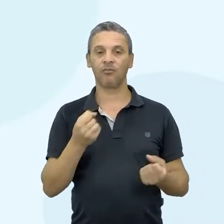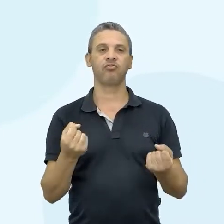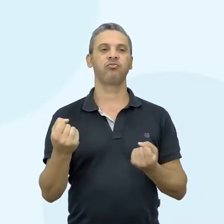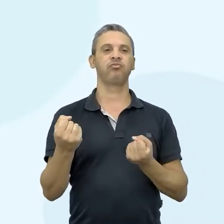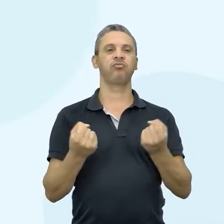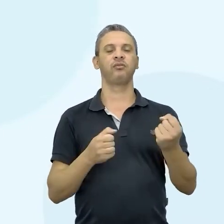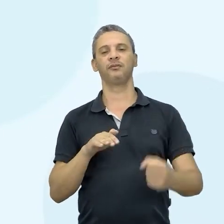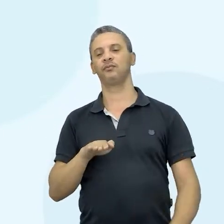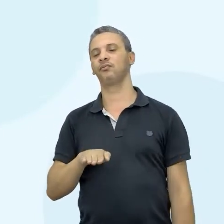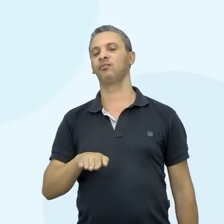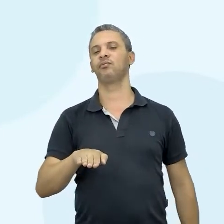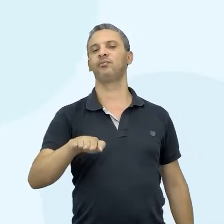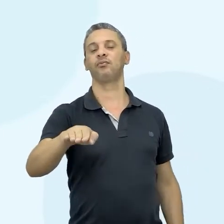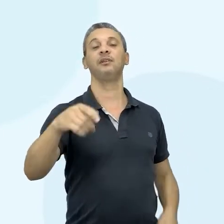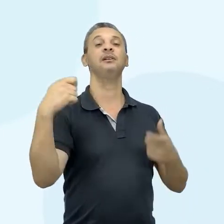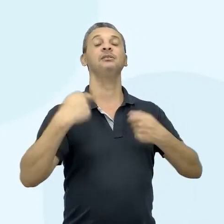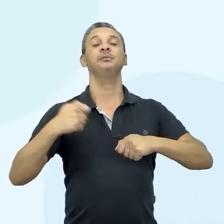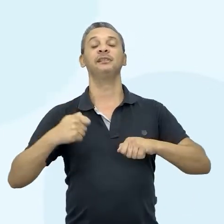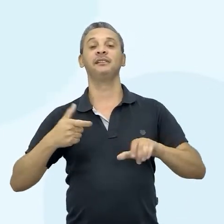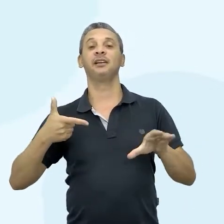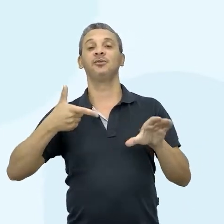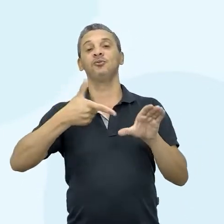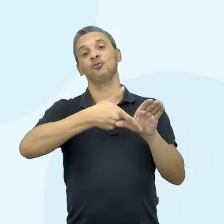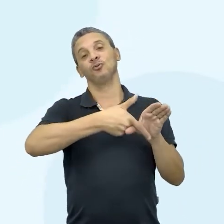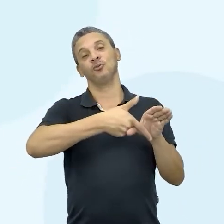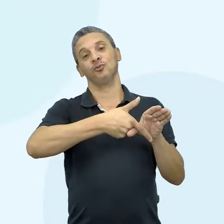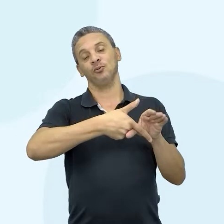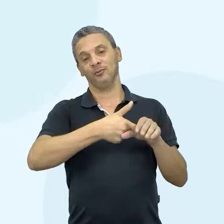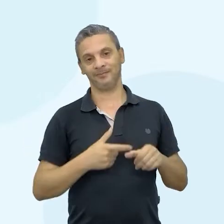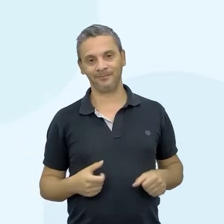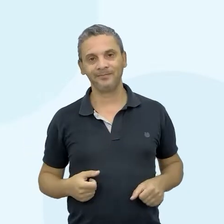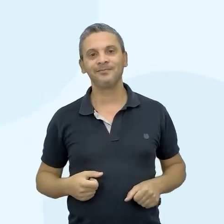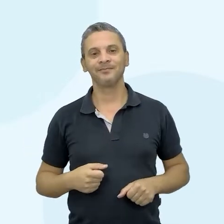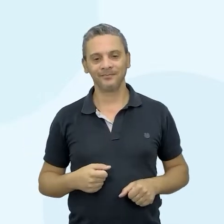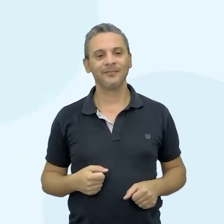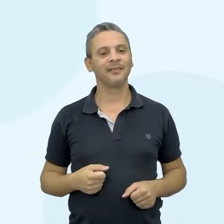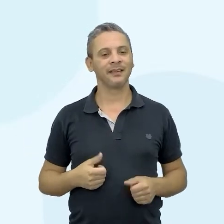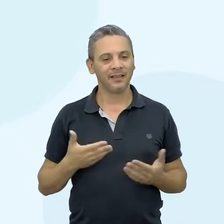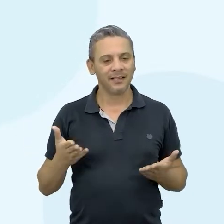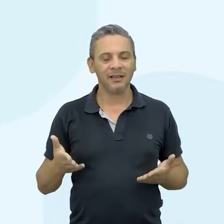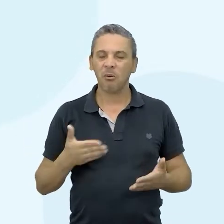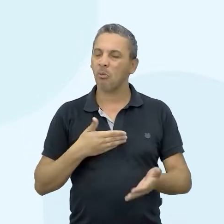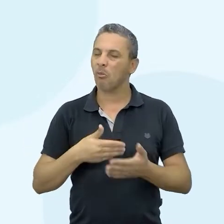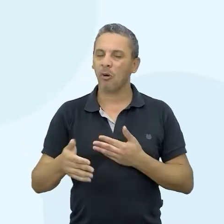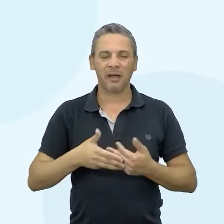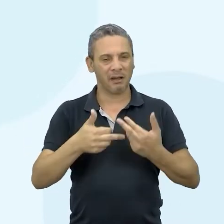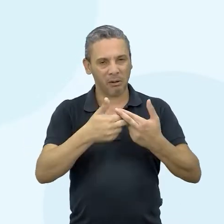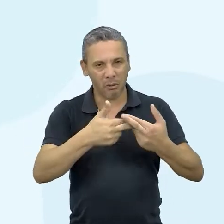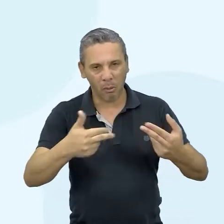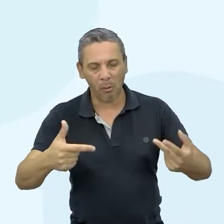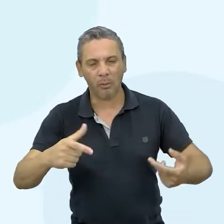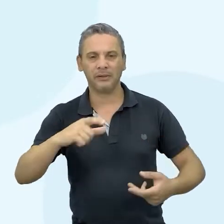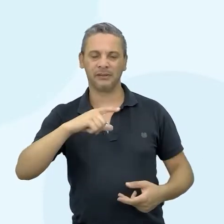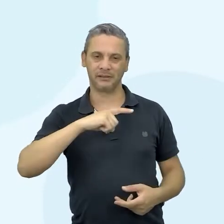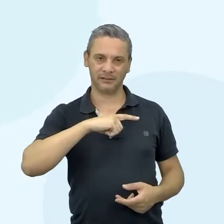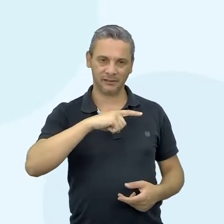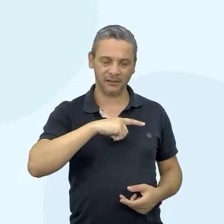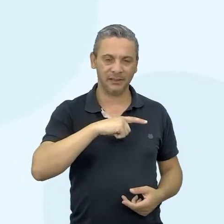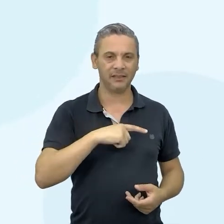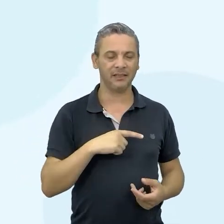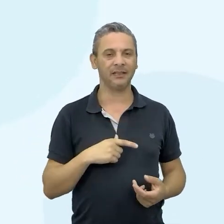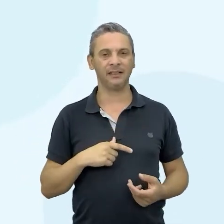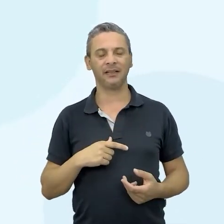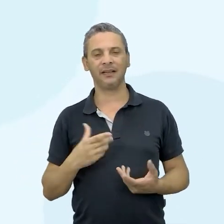ele precisa do combustível. Então, veja, para que qualquer corpo, e quando a gente fala corpo, a gente está falando de coisas que